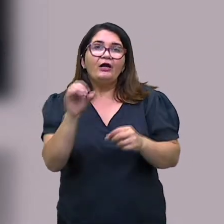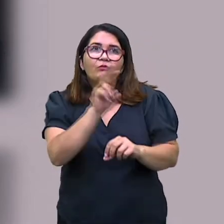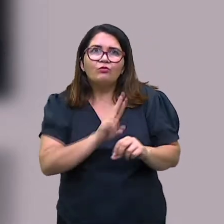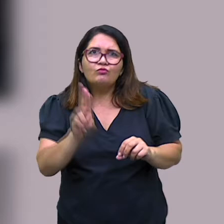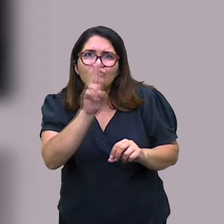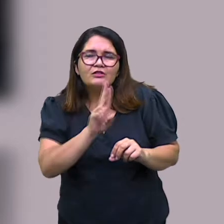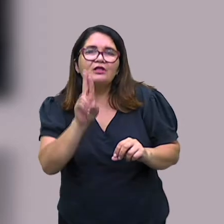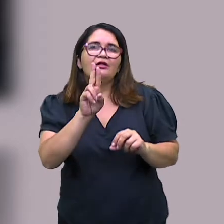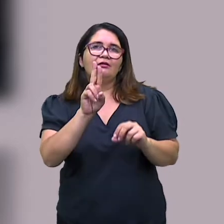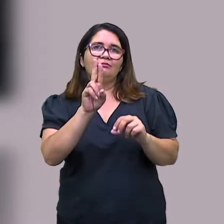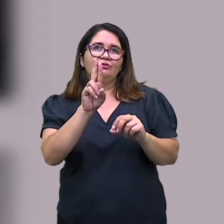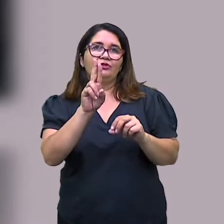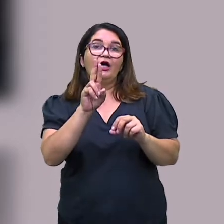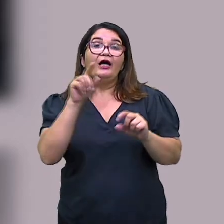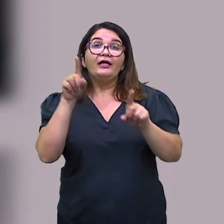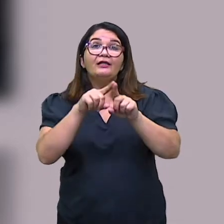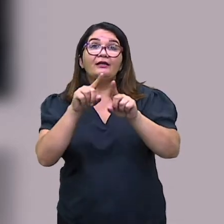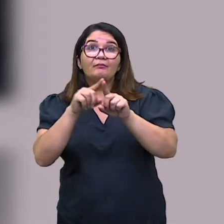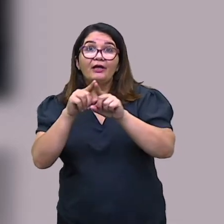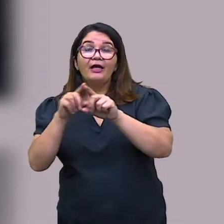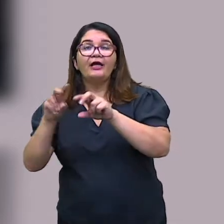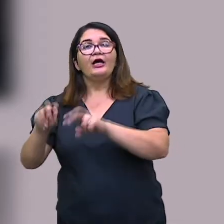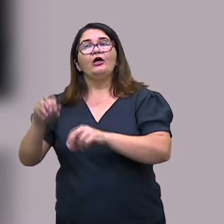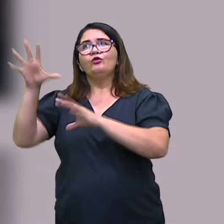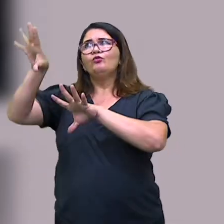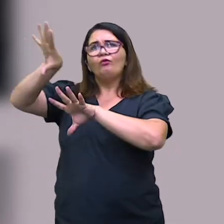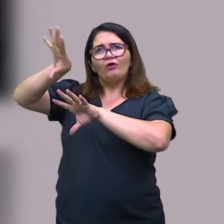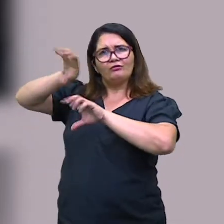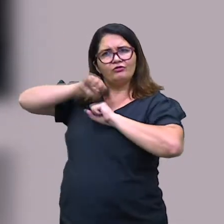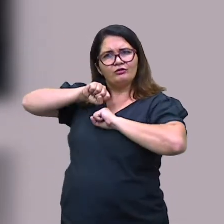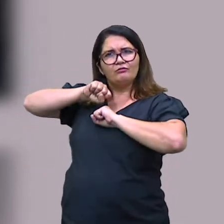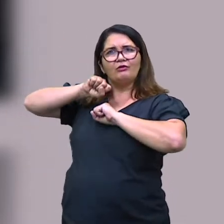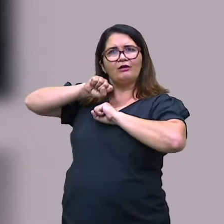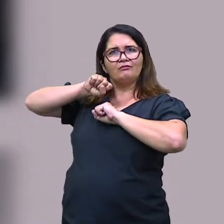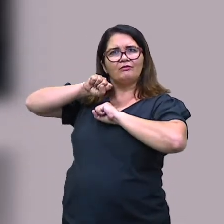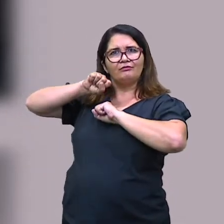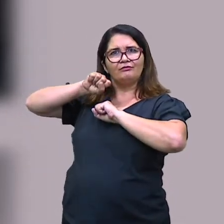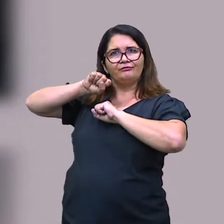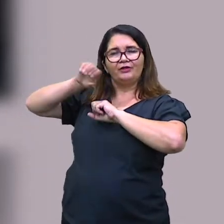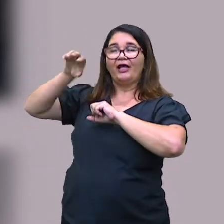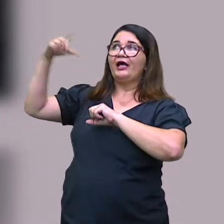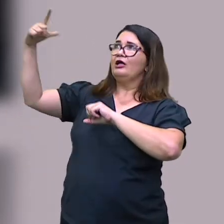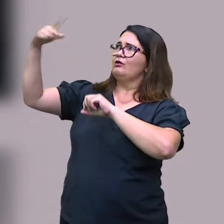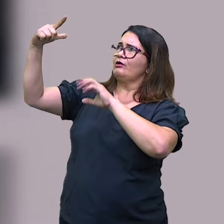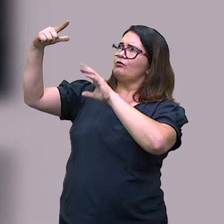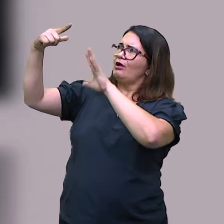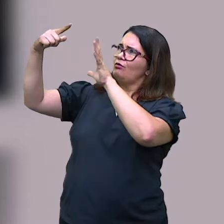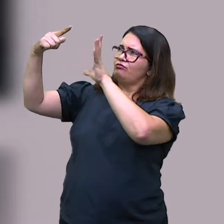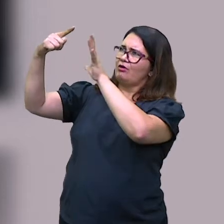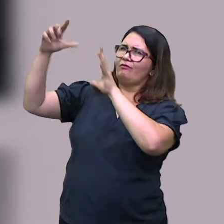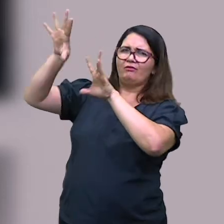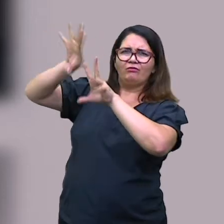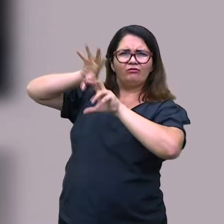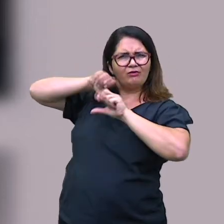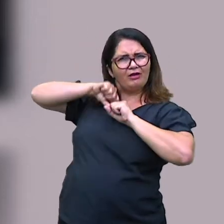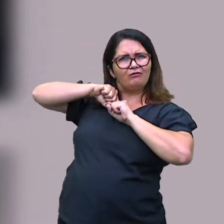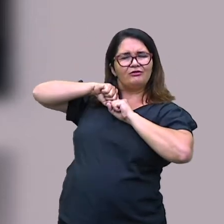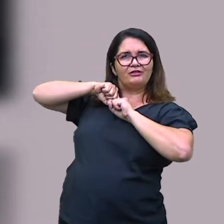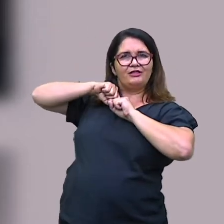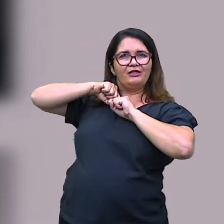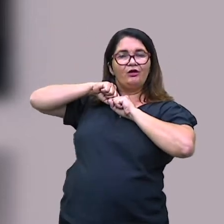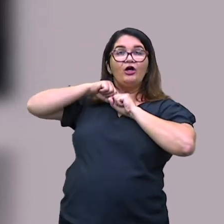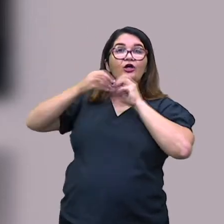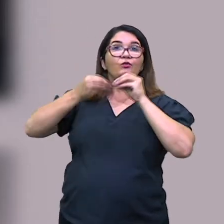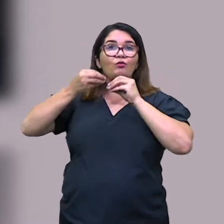objeto e continuo segurando, por exemplo, se eu coloco uma faca na chama do fogão e fico segurando ela ali e